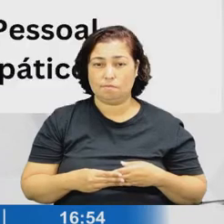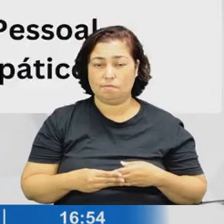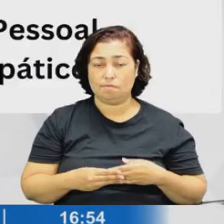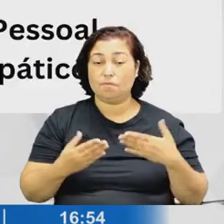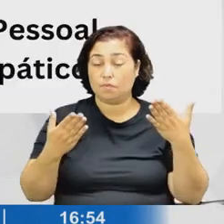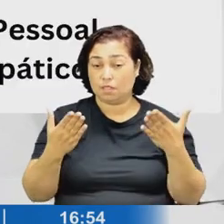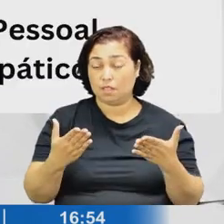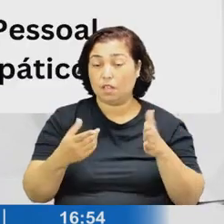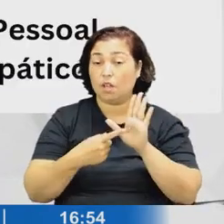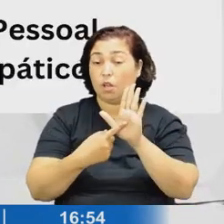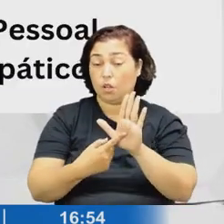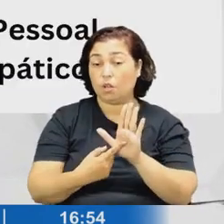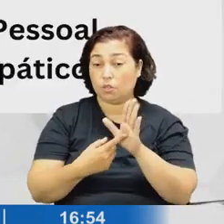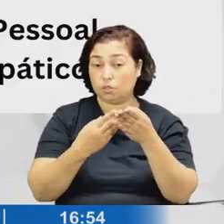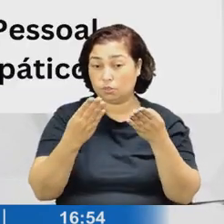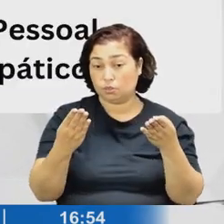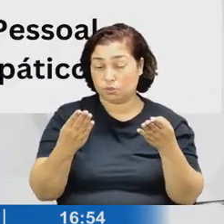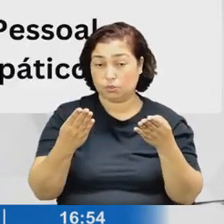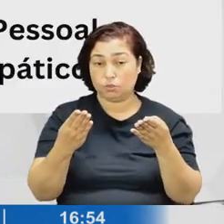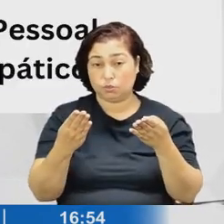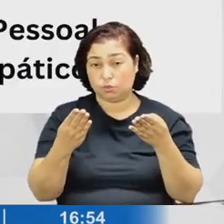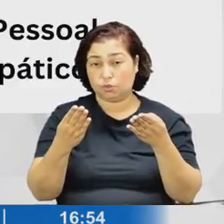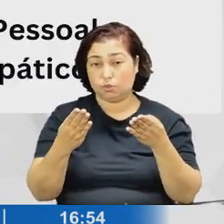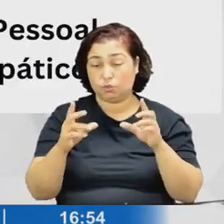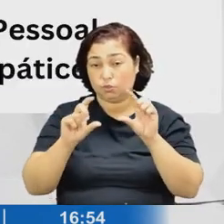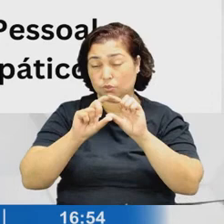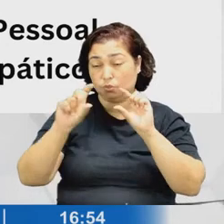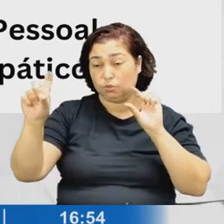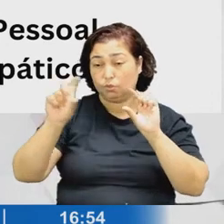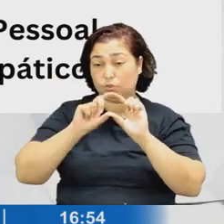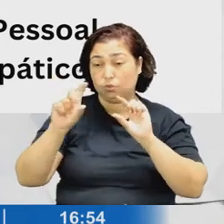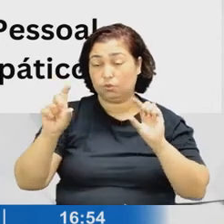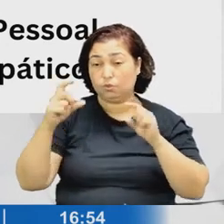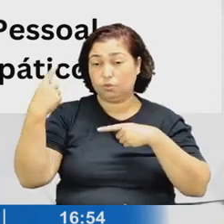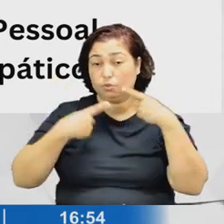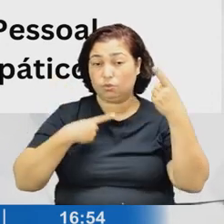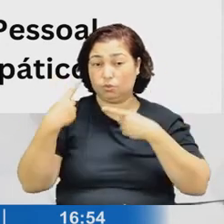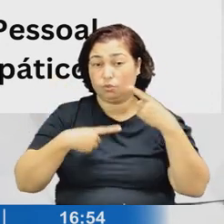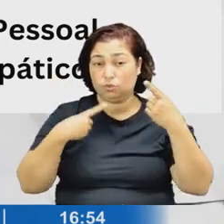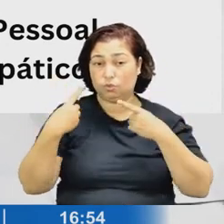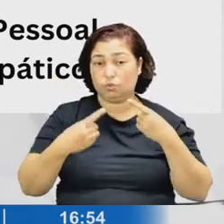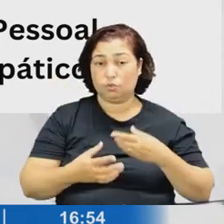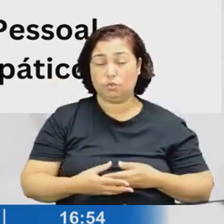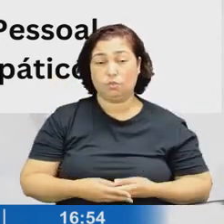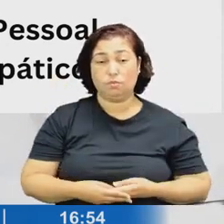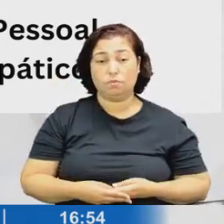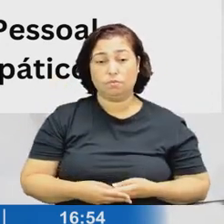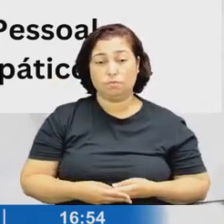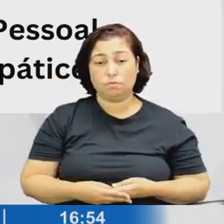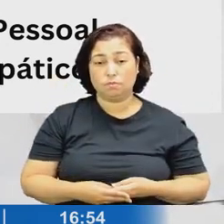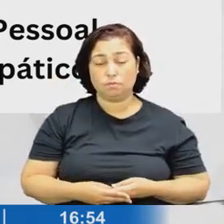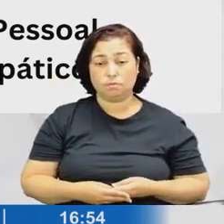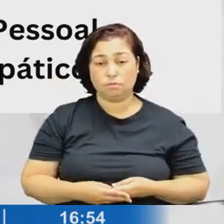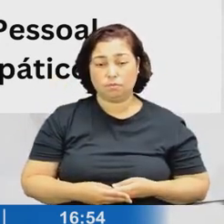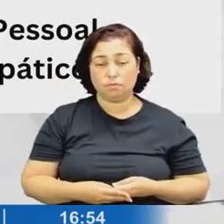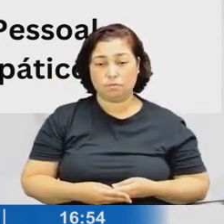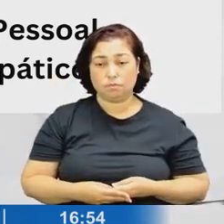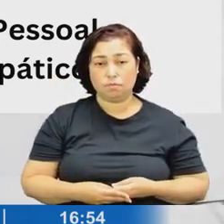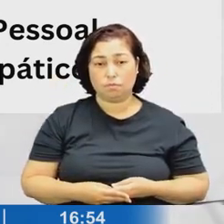pessoal é isso para a gente finalizar esse slide aí ó fórmula da imagem política para finalizar